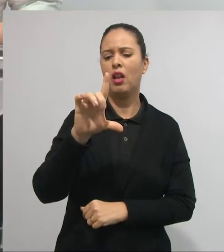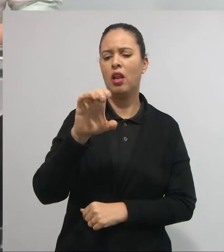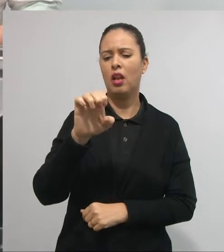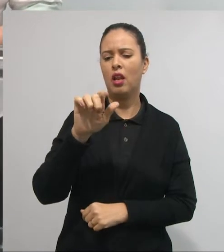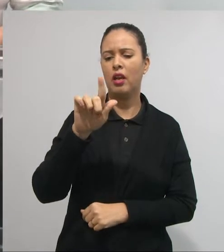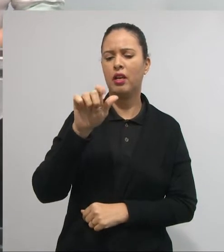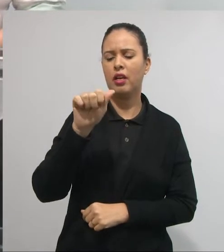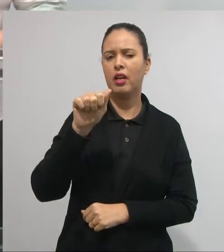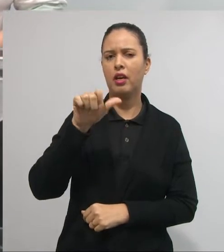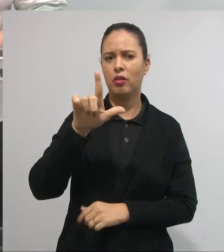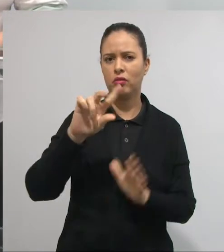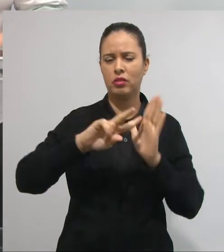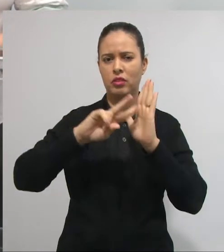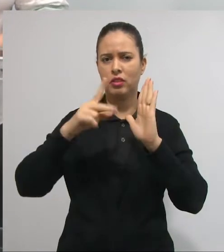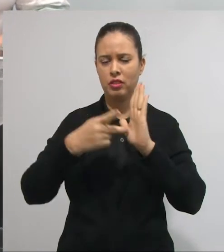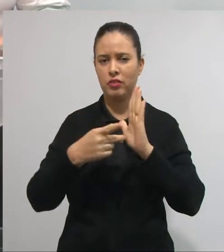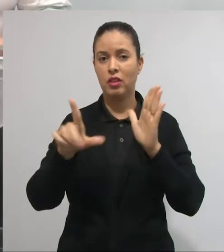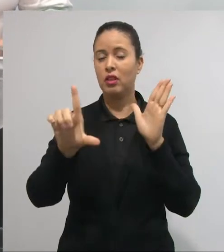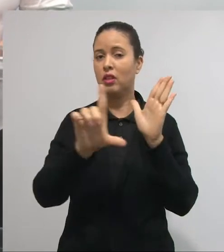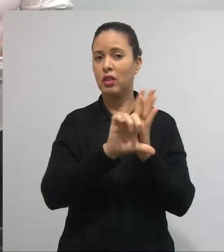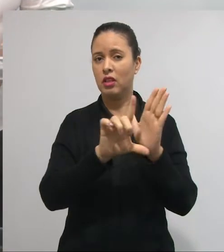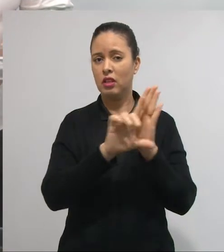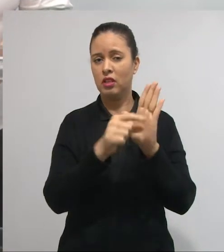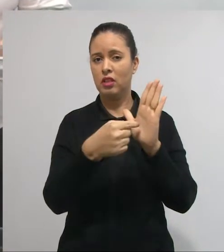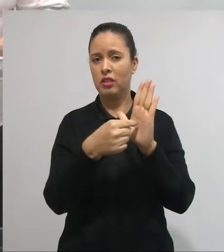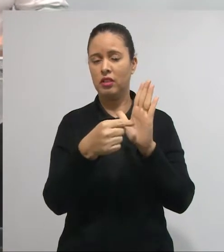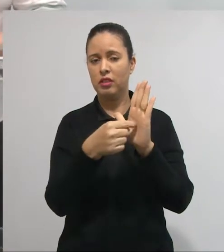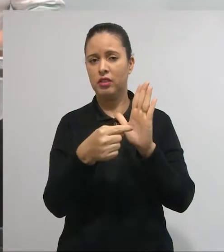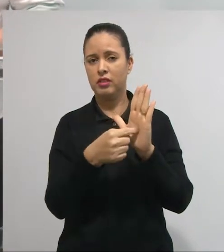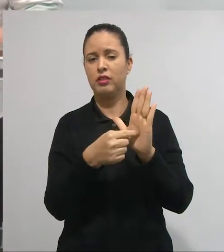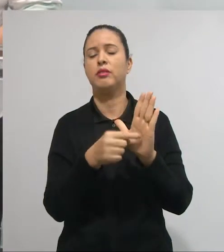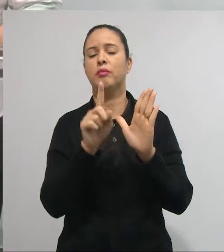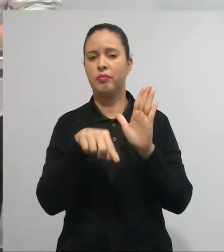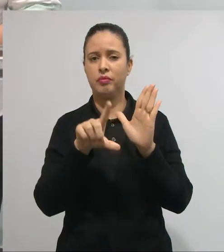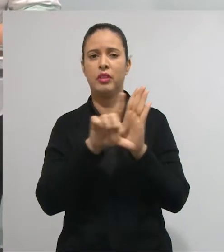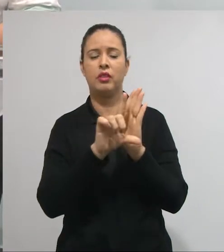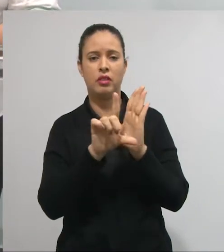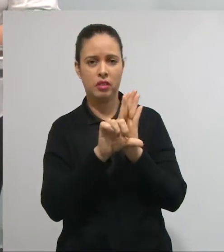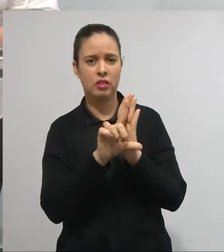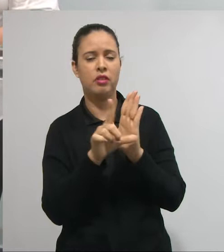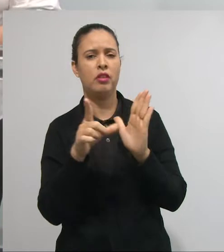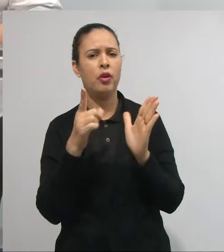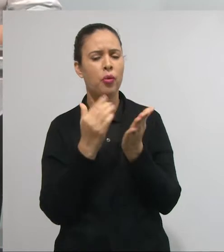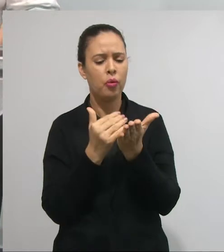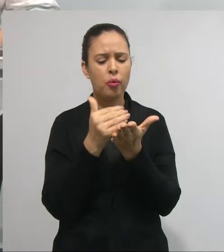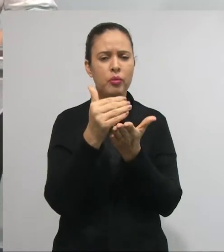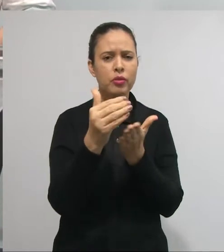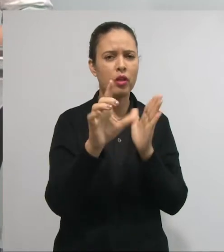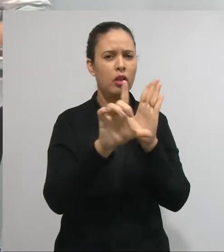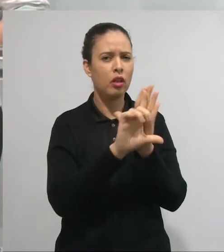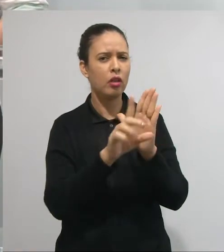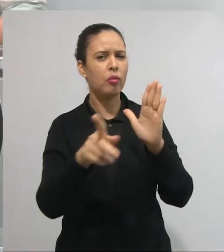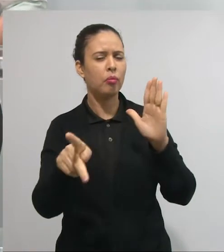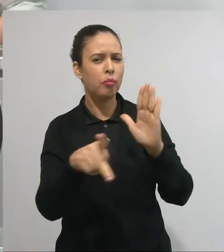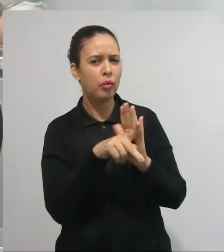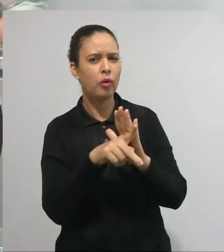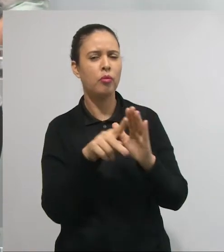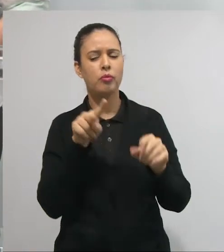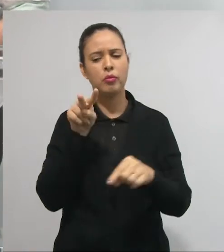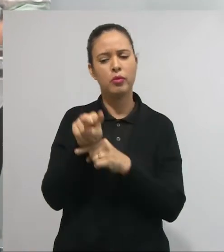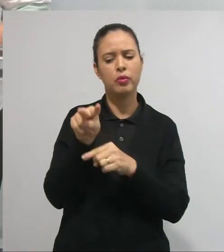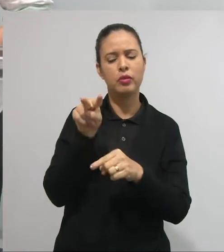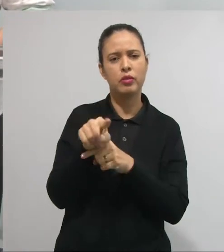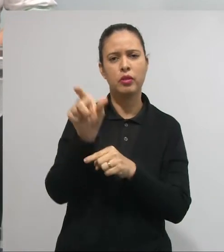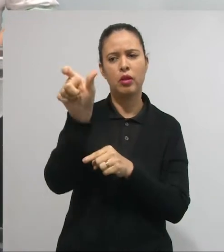mais voltada para questões da lei, né? Já começaram a existir leis de proteção